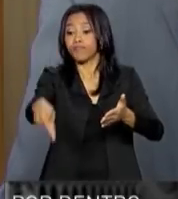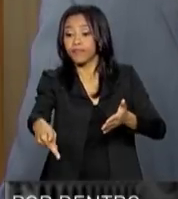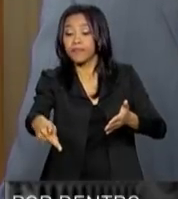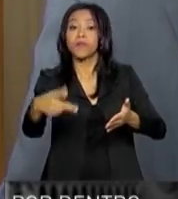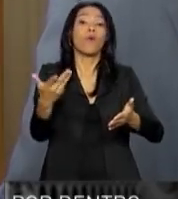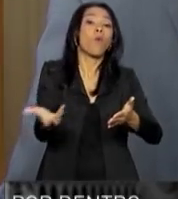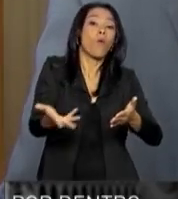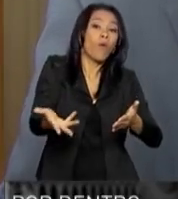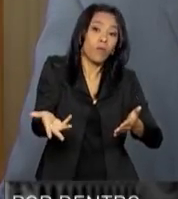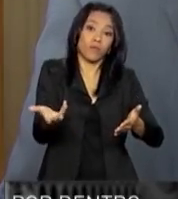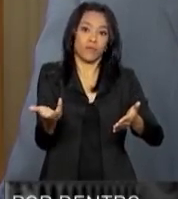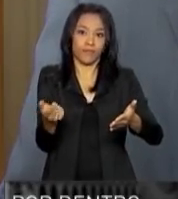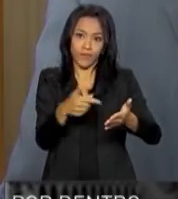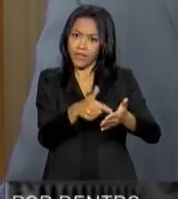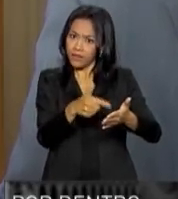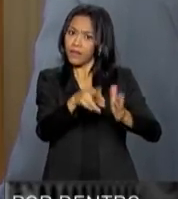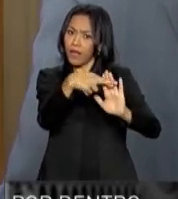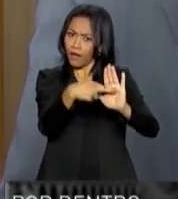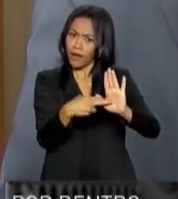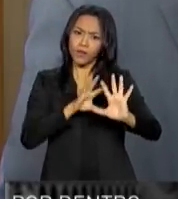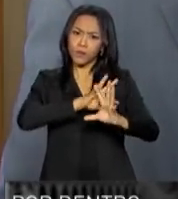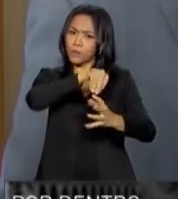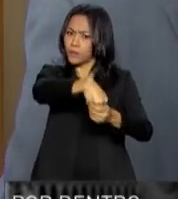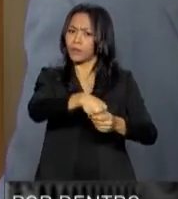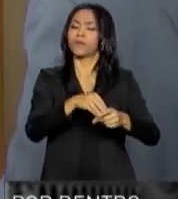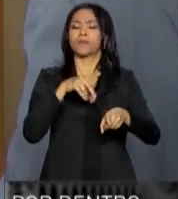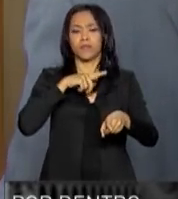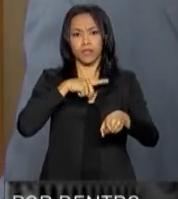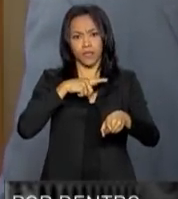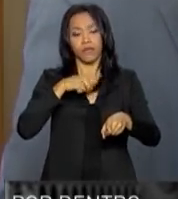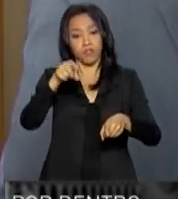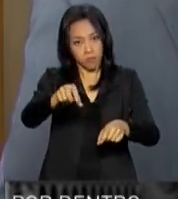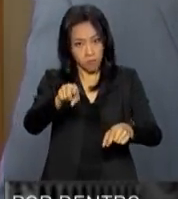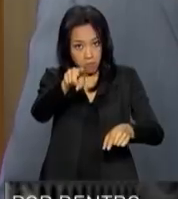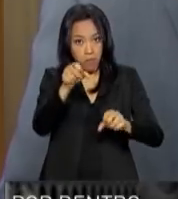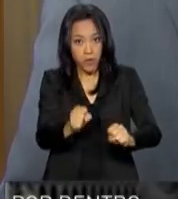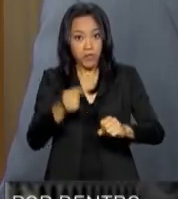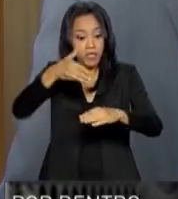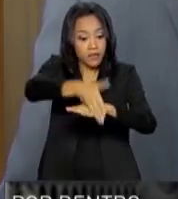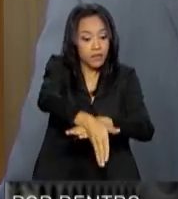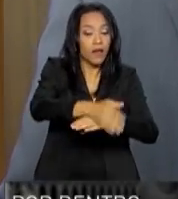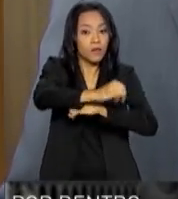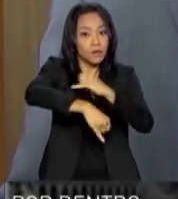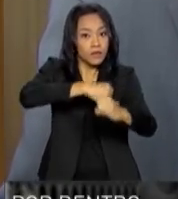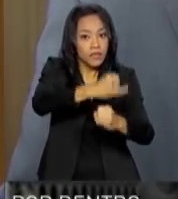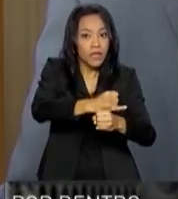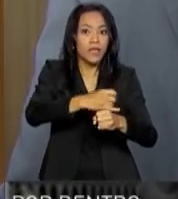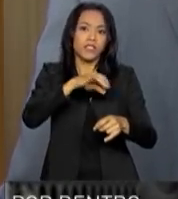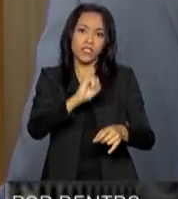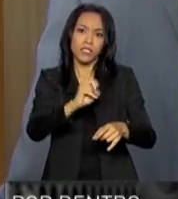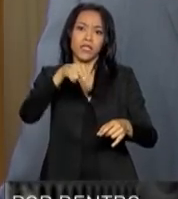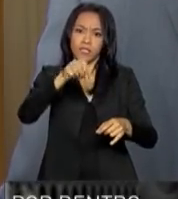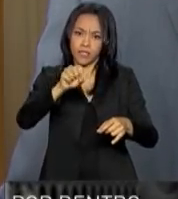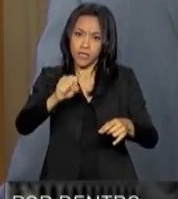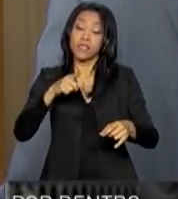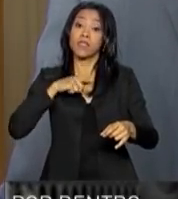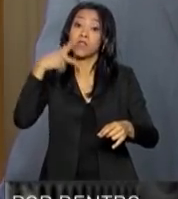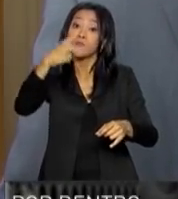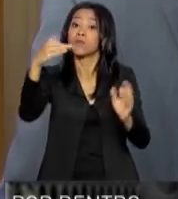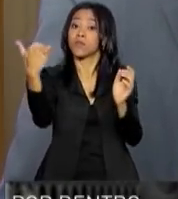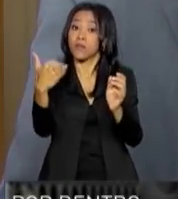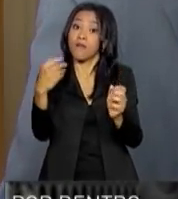tem pra regra 85/95 então hoje já está disponível no site em treinar faça sua senha existe um processo para